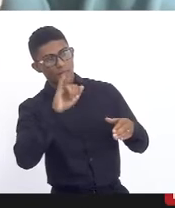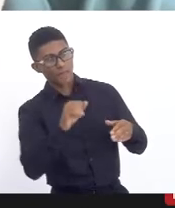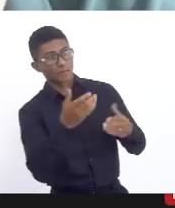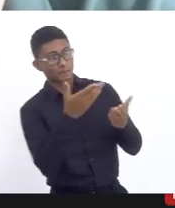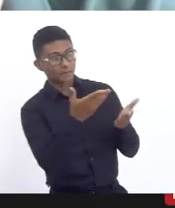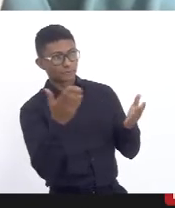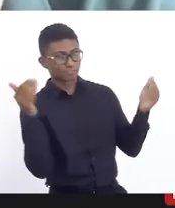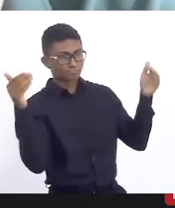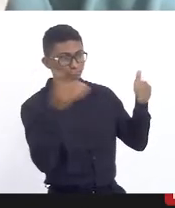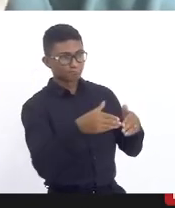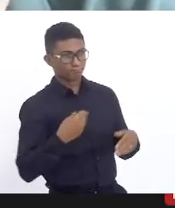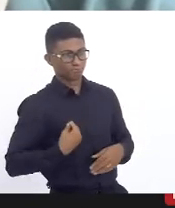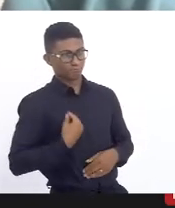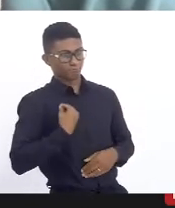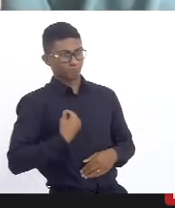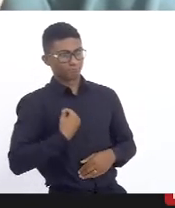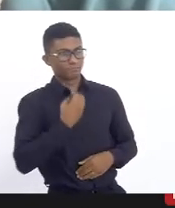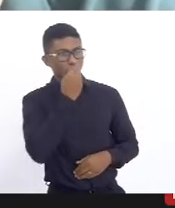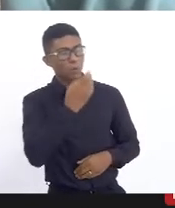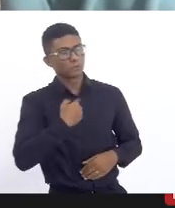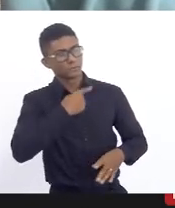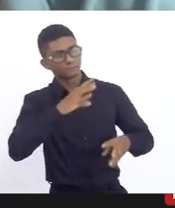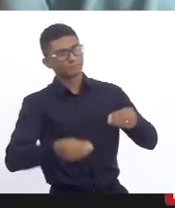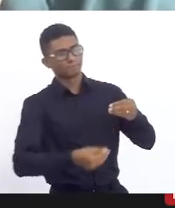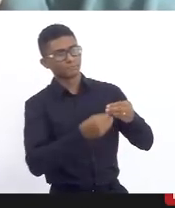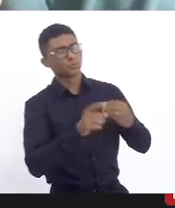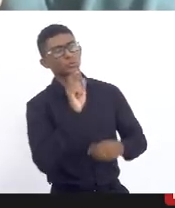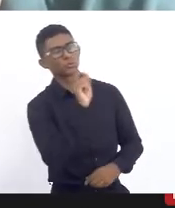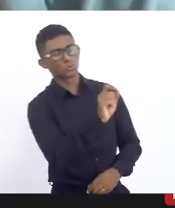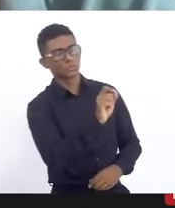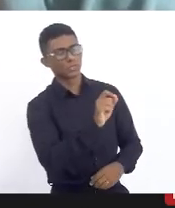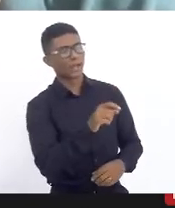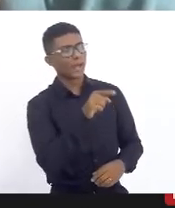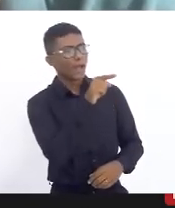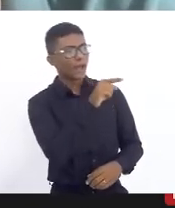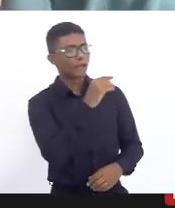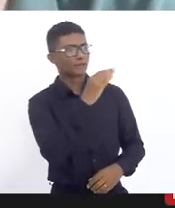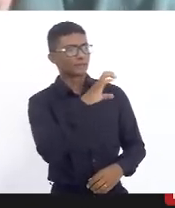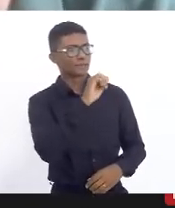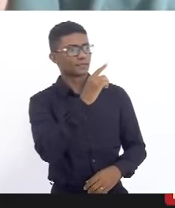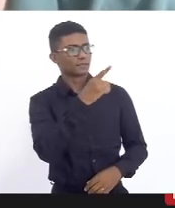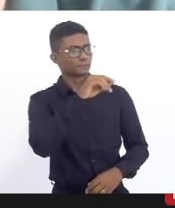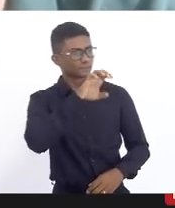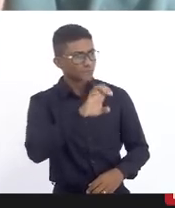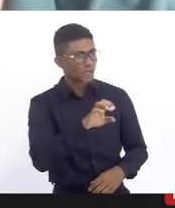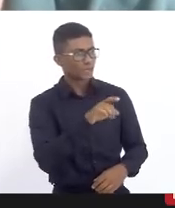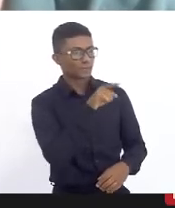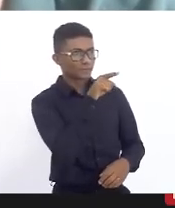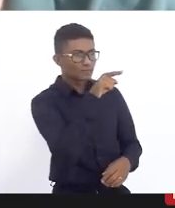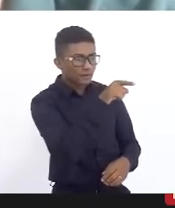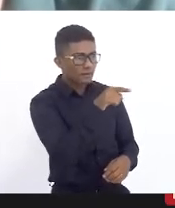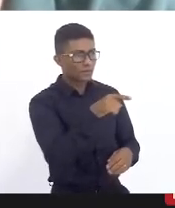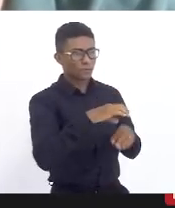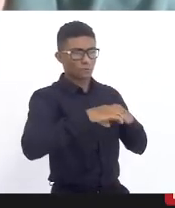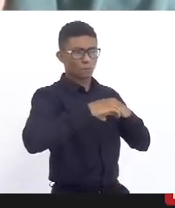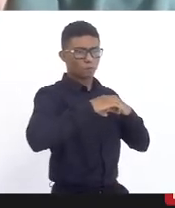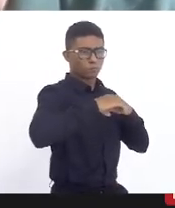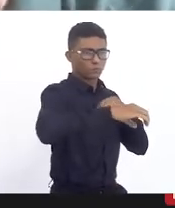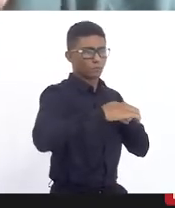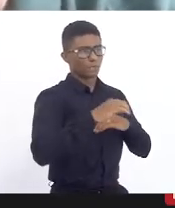colocar uma contribuição importante nesse bombeamento que a SEDAE está fazendo para a Lagoa do